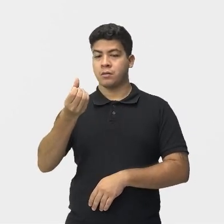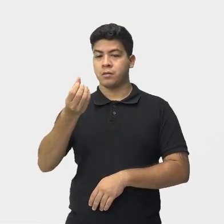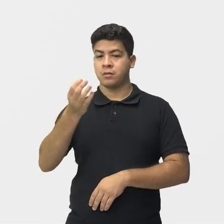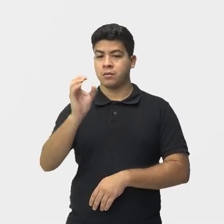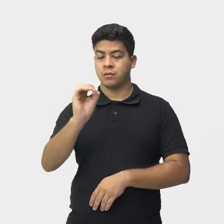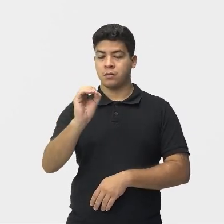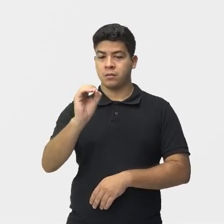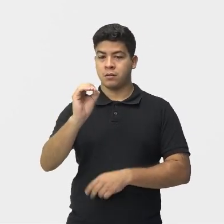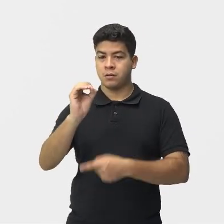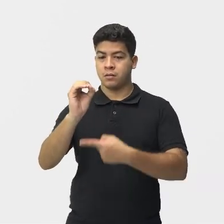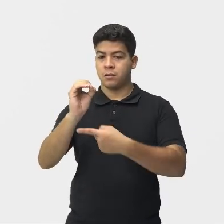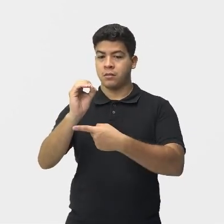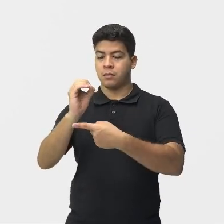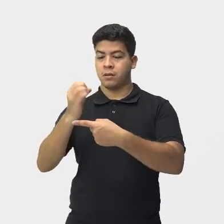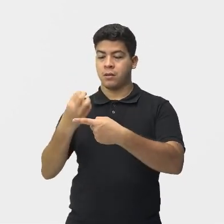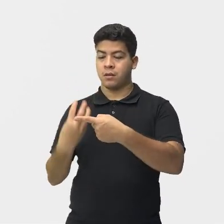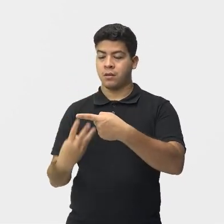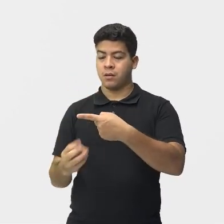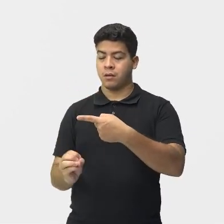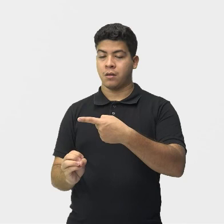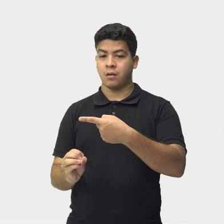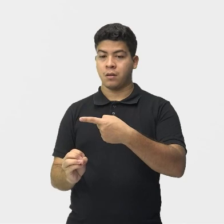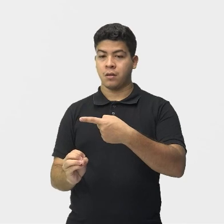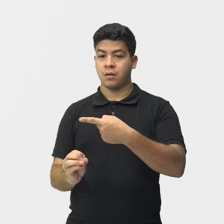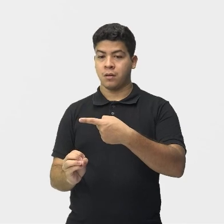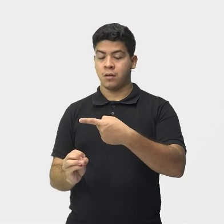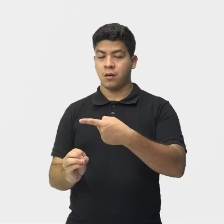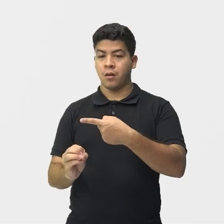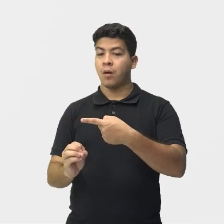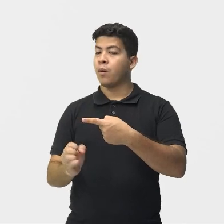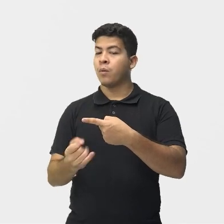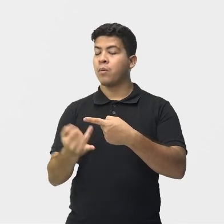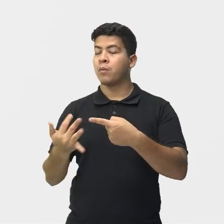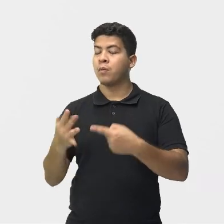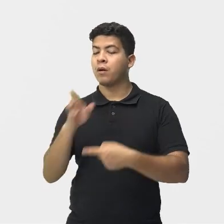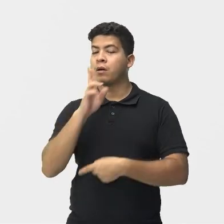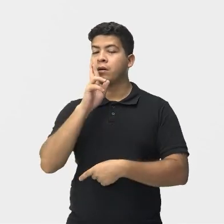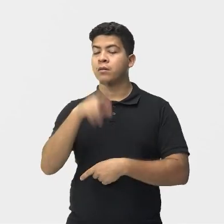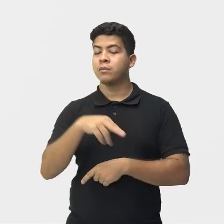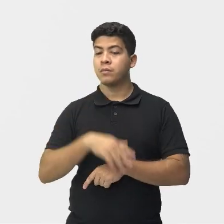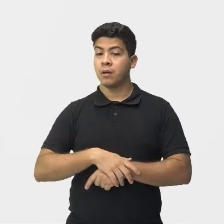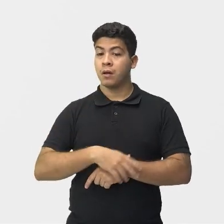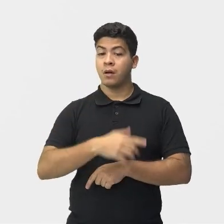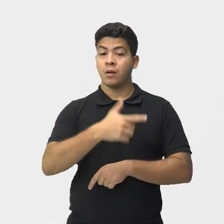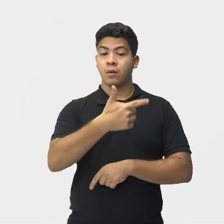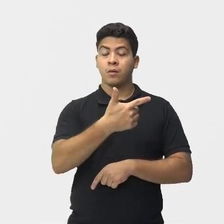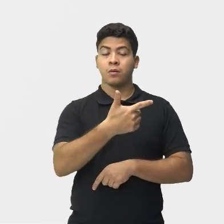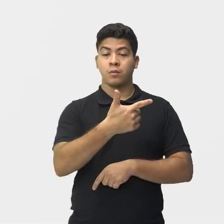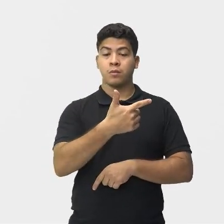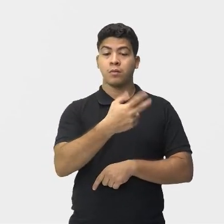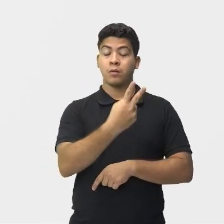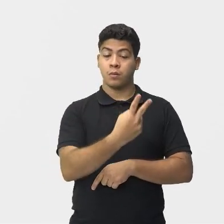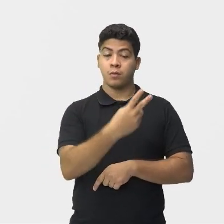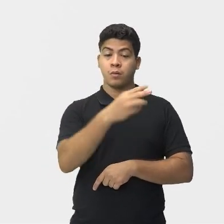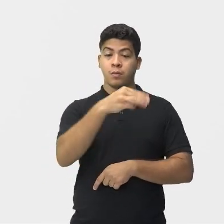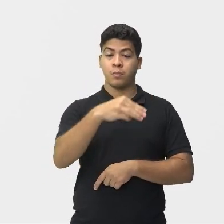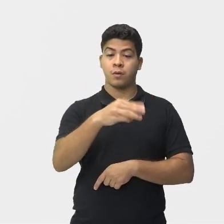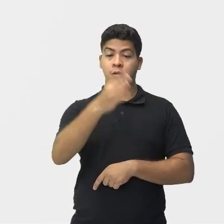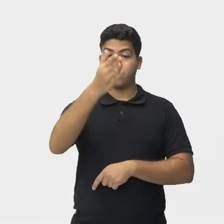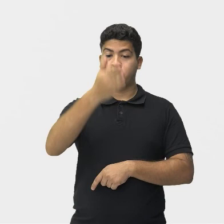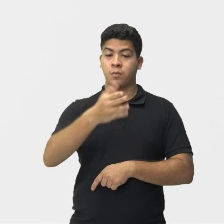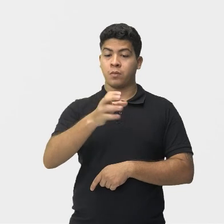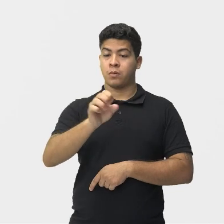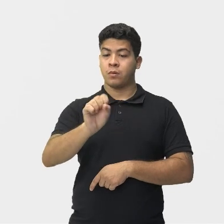30. Quando se divide 60 por 30, o resultado, como estava lá no gabarito, na resposta, 2 metros por